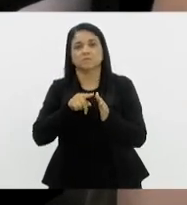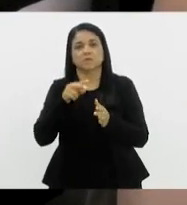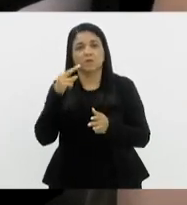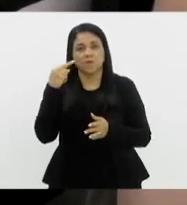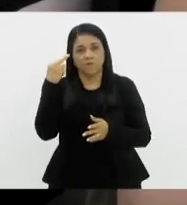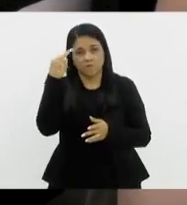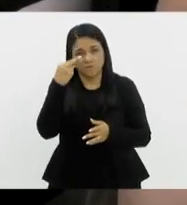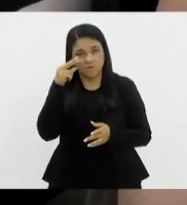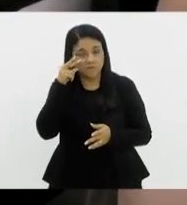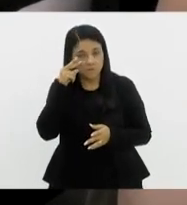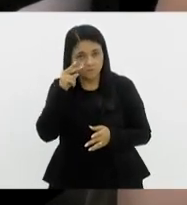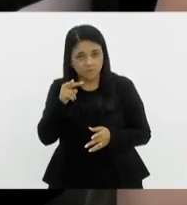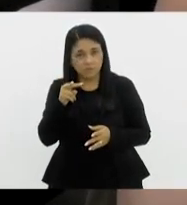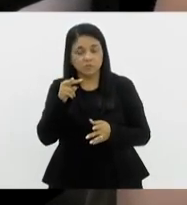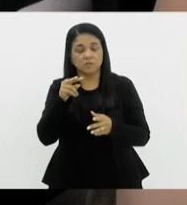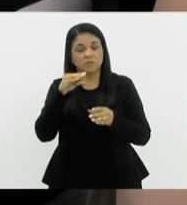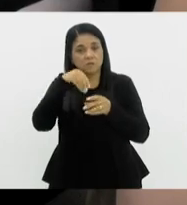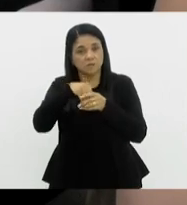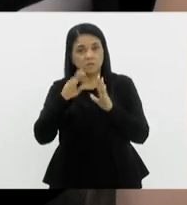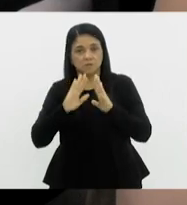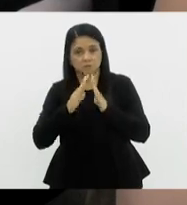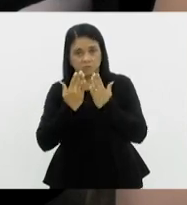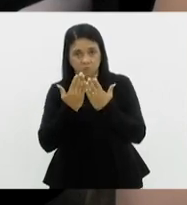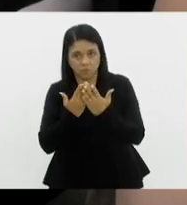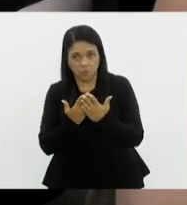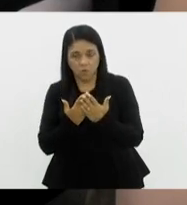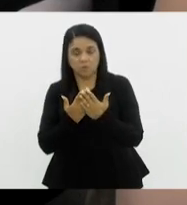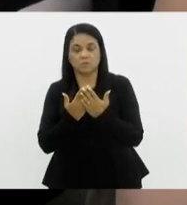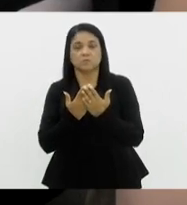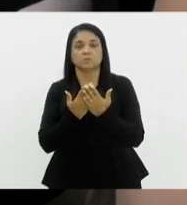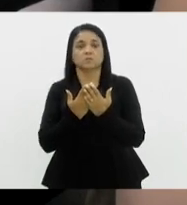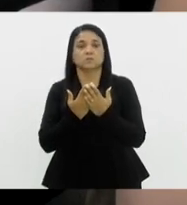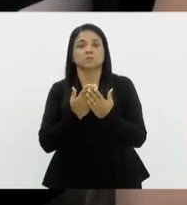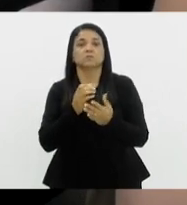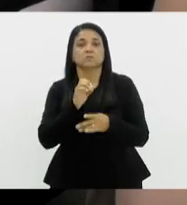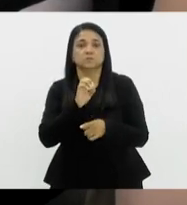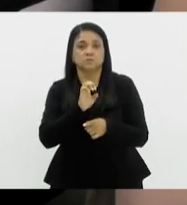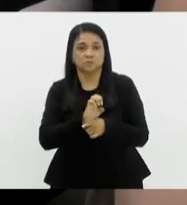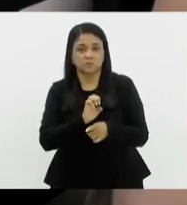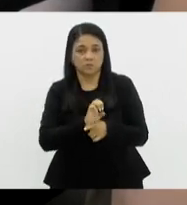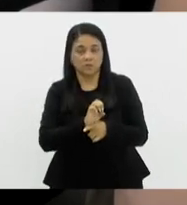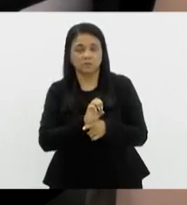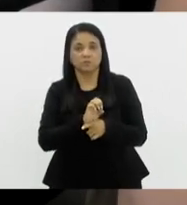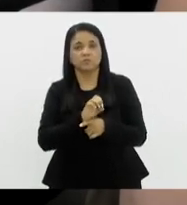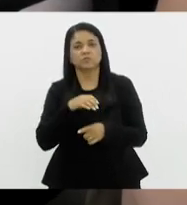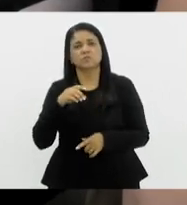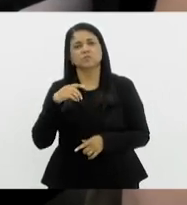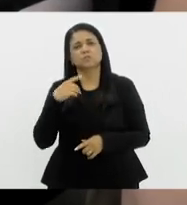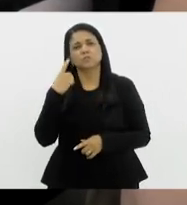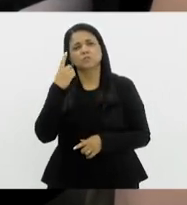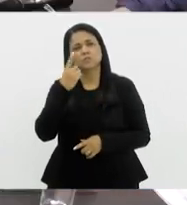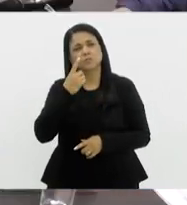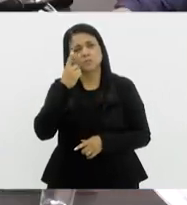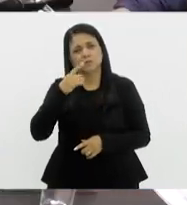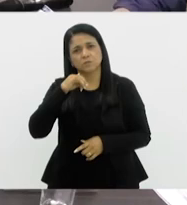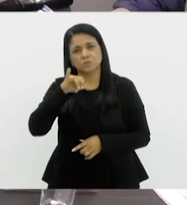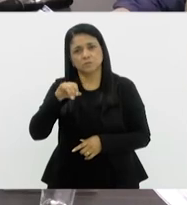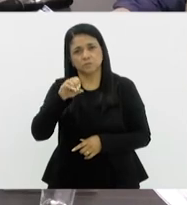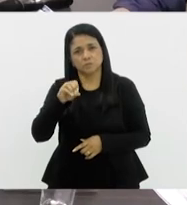nas escolas da rede pública, estadual, de ensino e da outras providências, do José Távora.